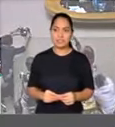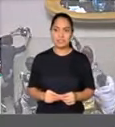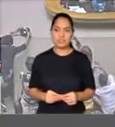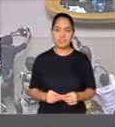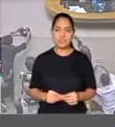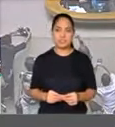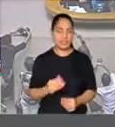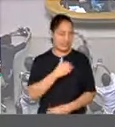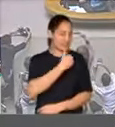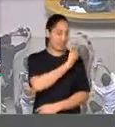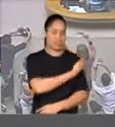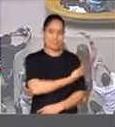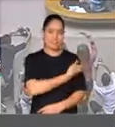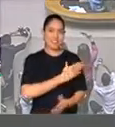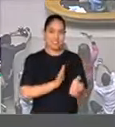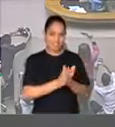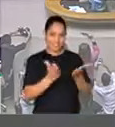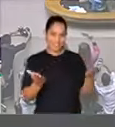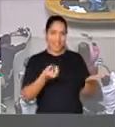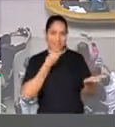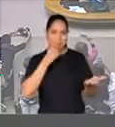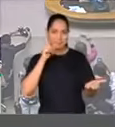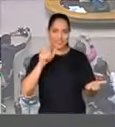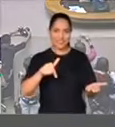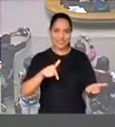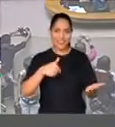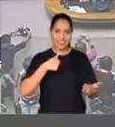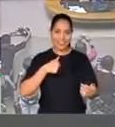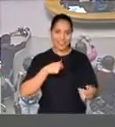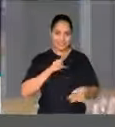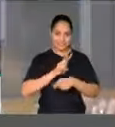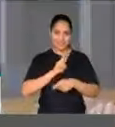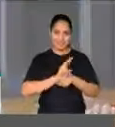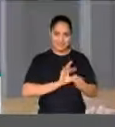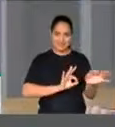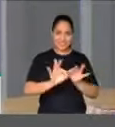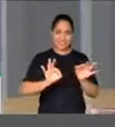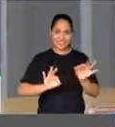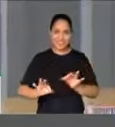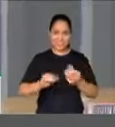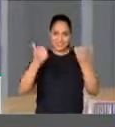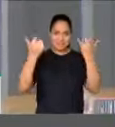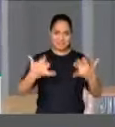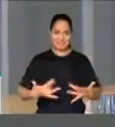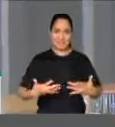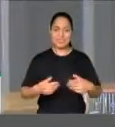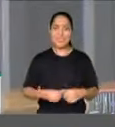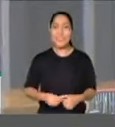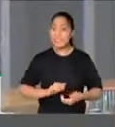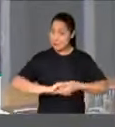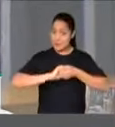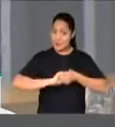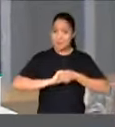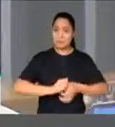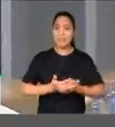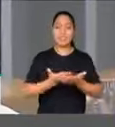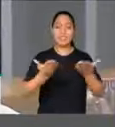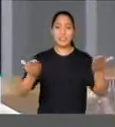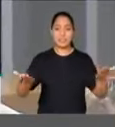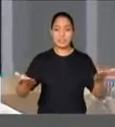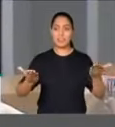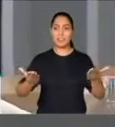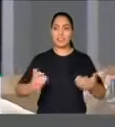Está do lado de uma jornalista, é bom, não é? Ela me pauta também, me organiza, me edita. Eu quero cumprimentar a todos, quero cumprimentar